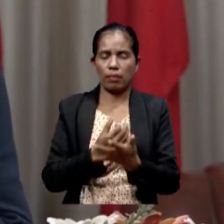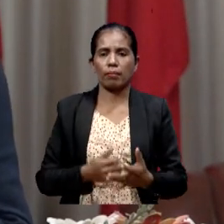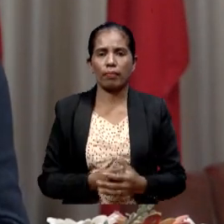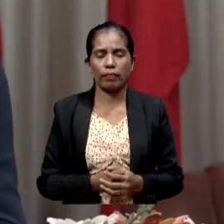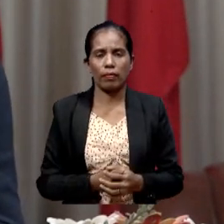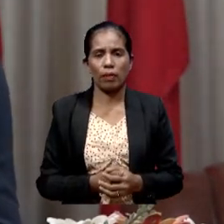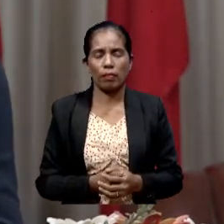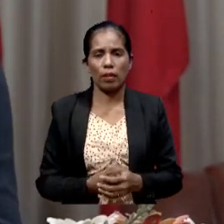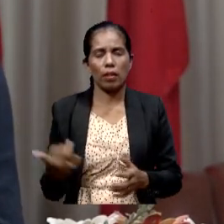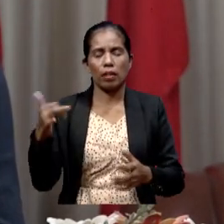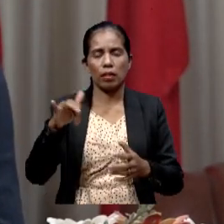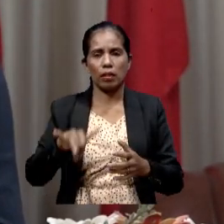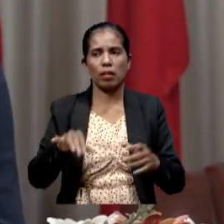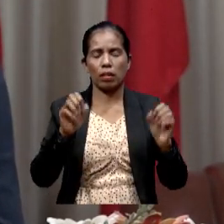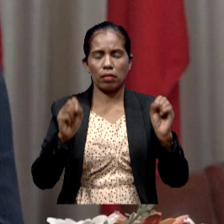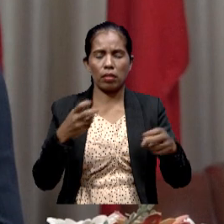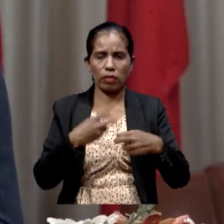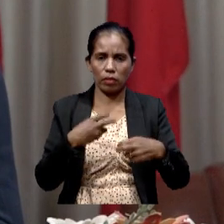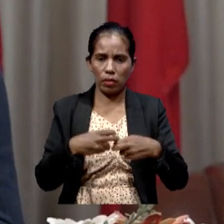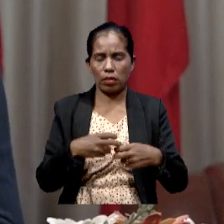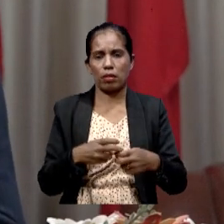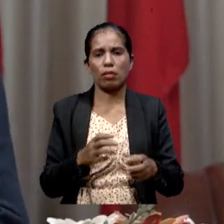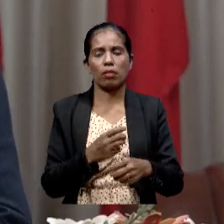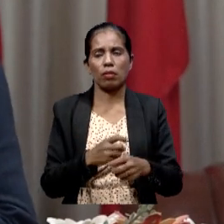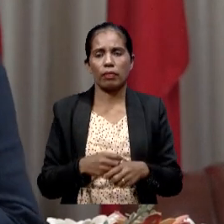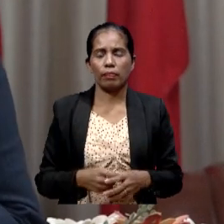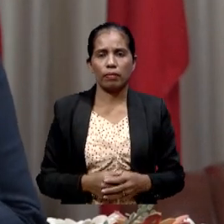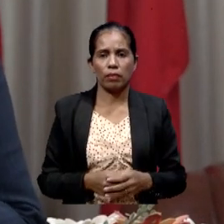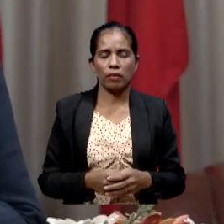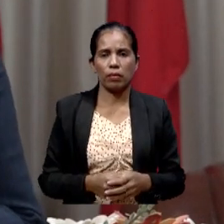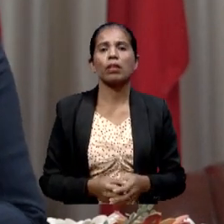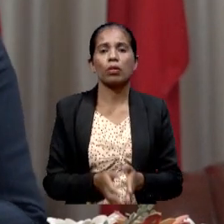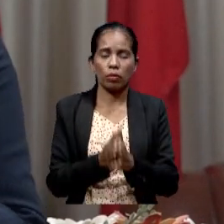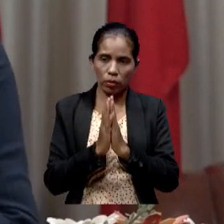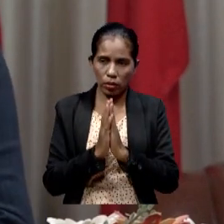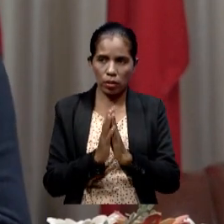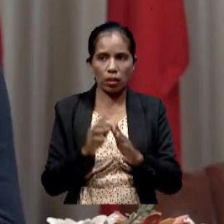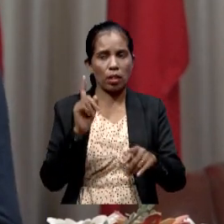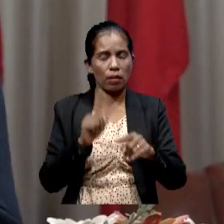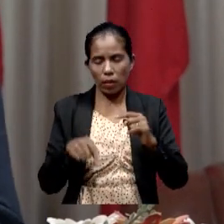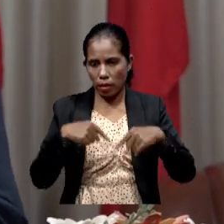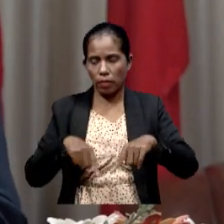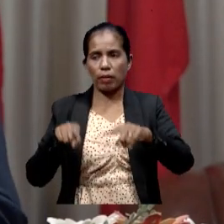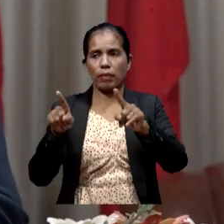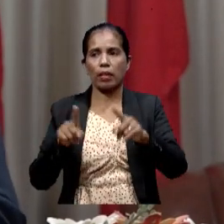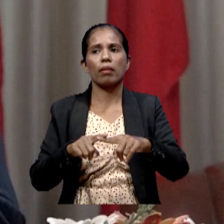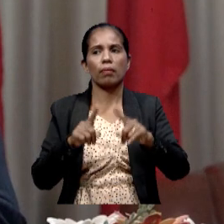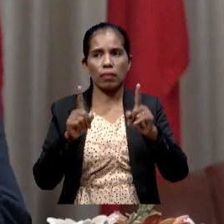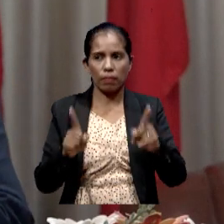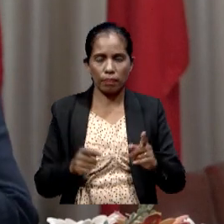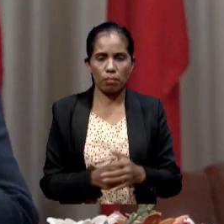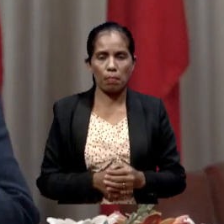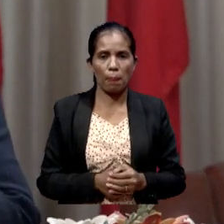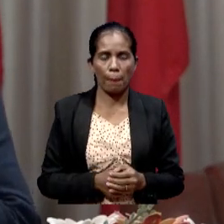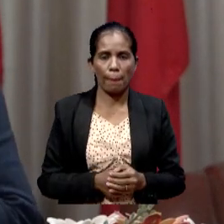sira heta tratamento que susa nos la dia debe ali sira e mere la ba imi lao mai be quando